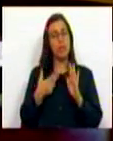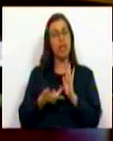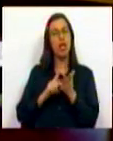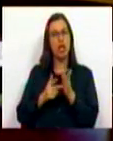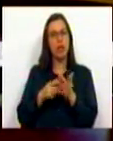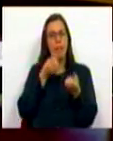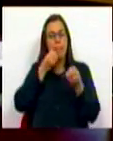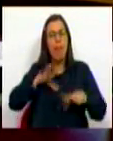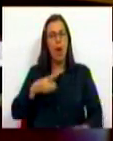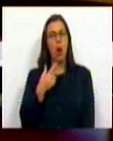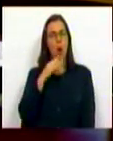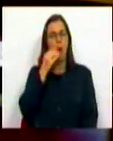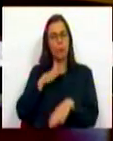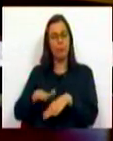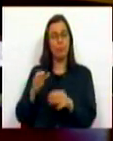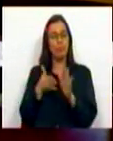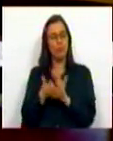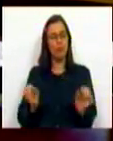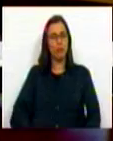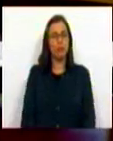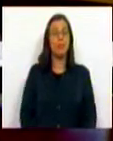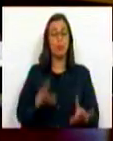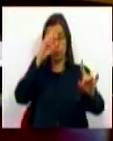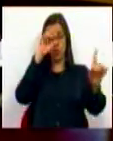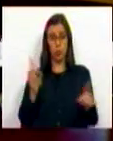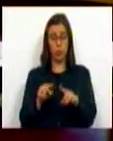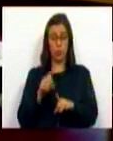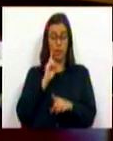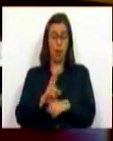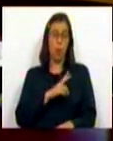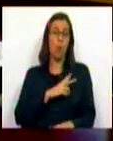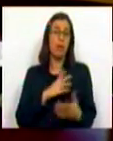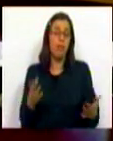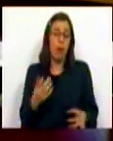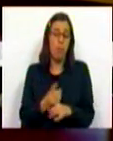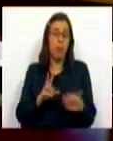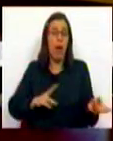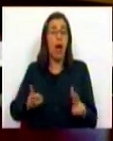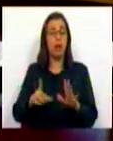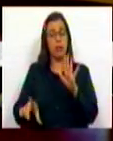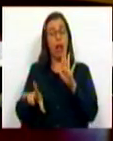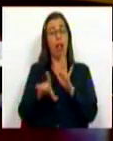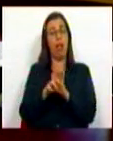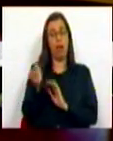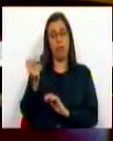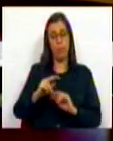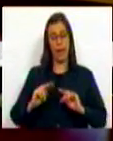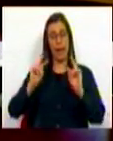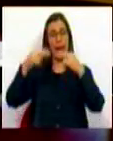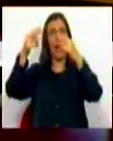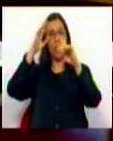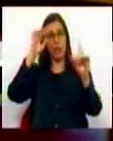com elevada perda de alunos. Ao mesmo tempo, o corpo docente destas instituições, atendendo também às alterações legislativas da carreira